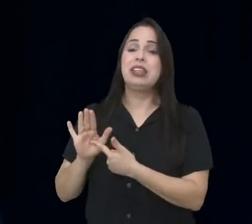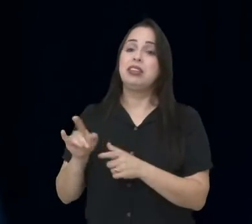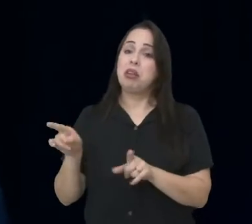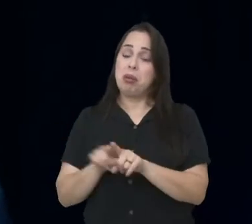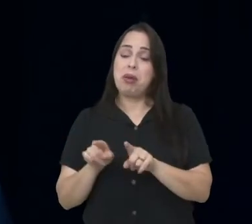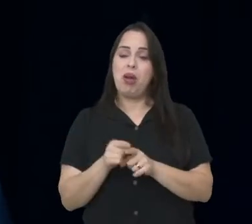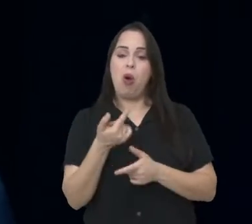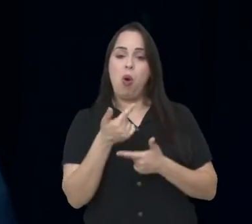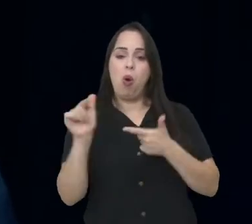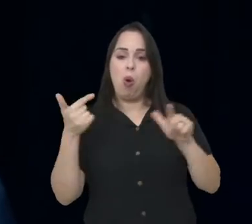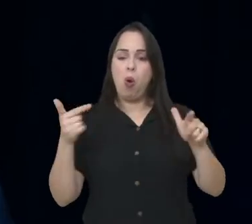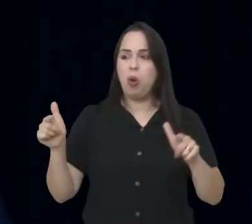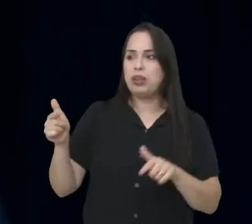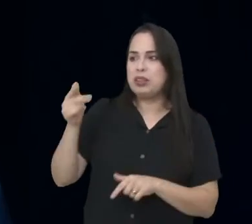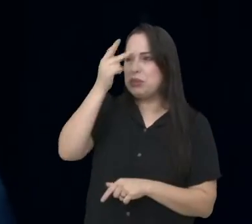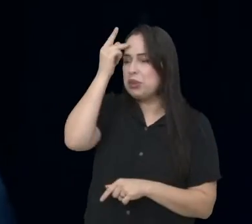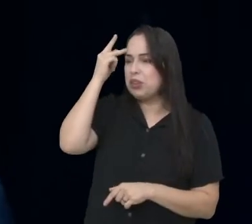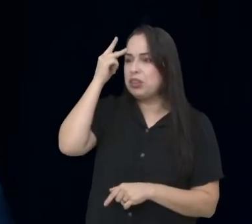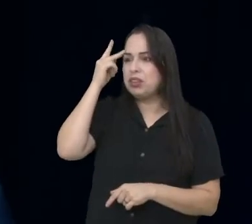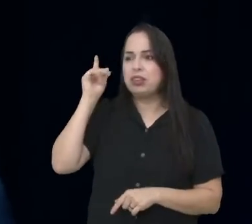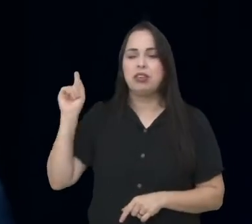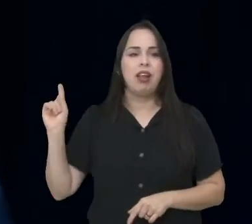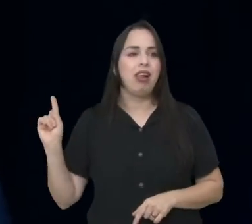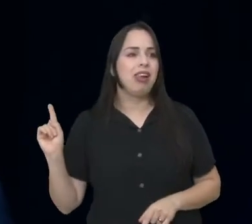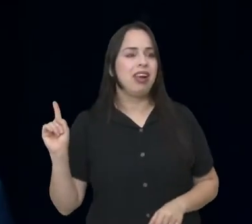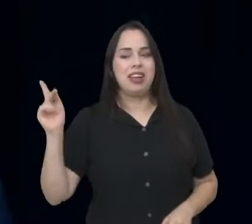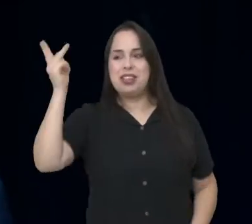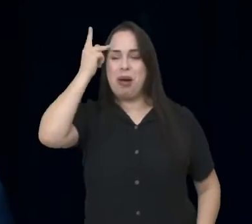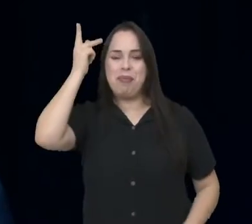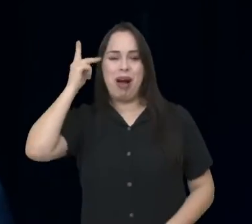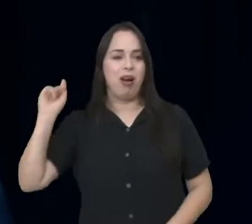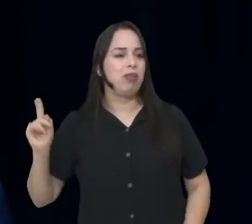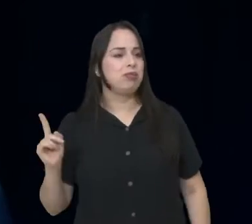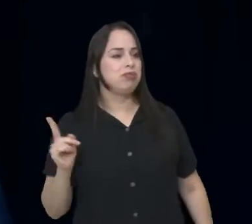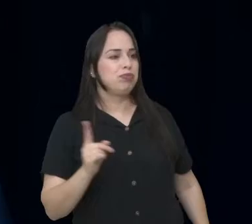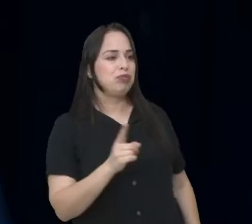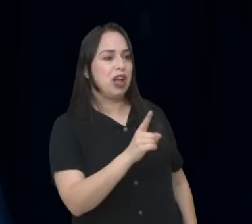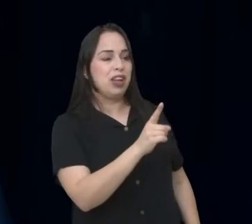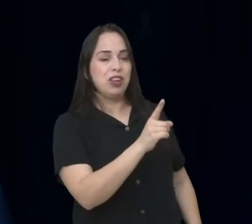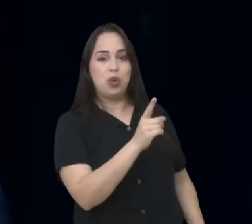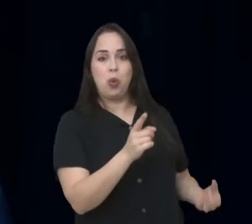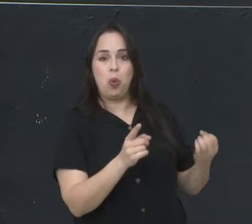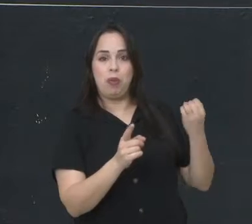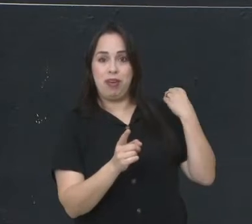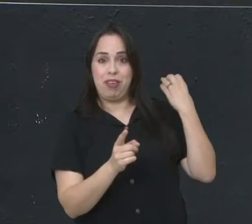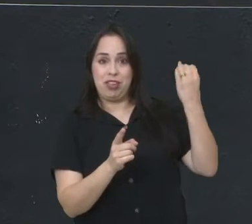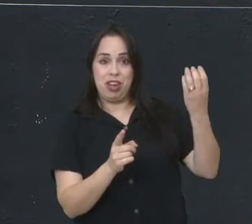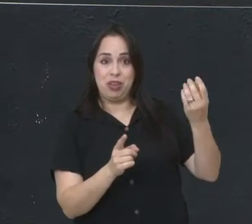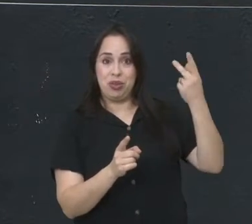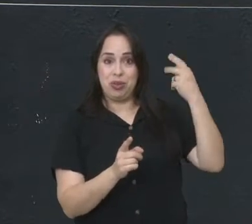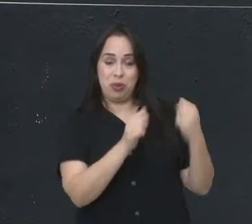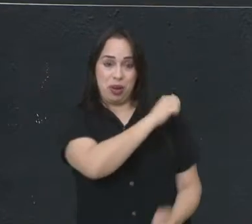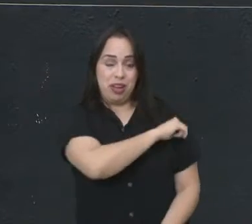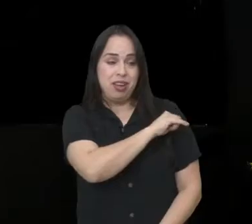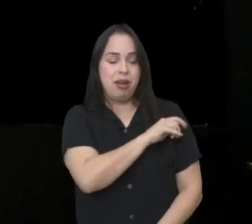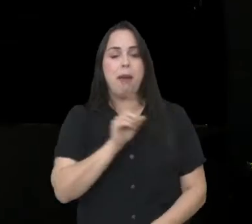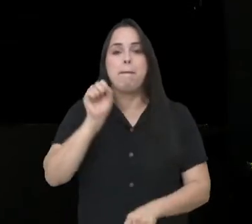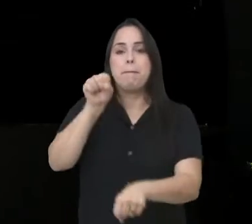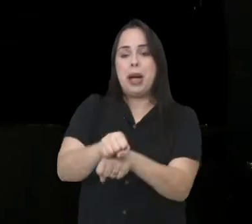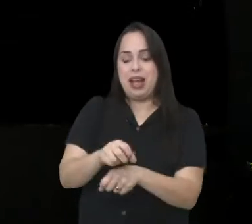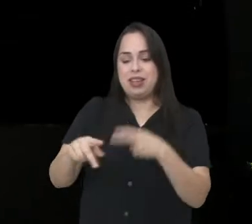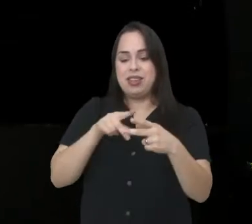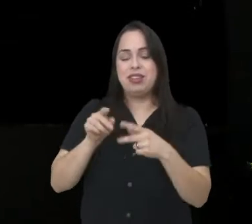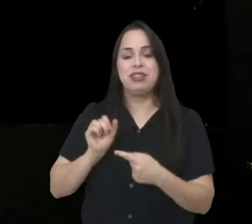quando estão de bobeira passando entre Rio e São Paulo, acabam parando em São José, aqui no Ocus. Quem conhece sabe, o